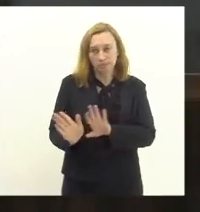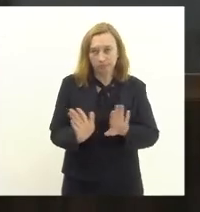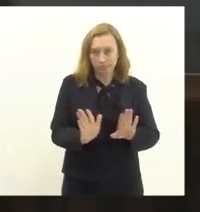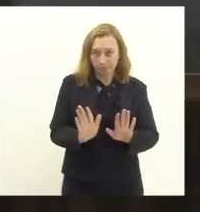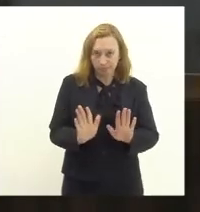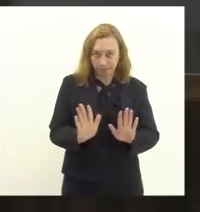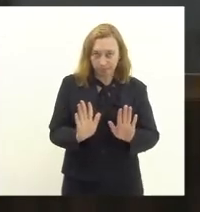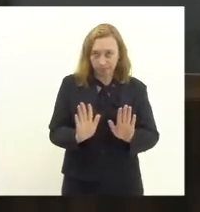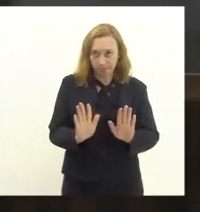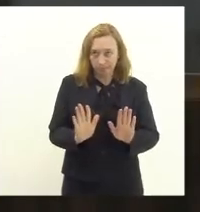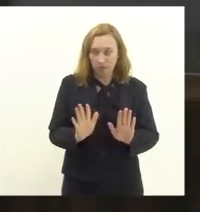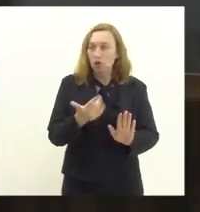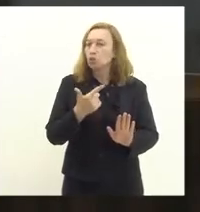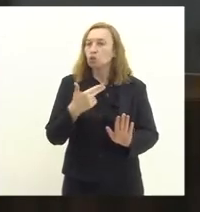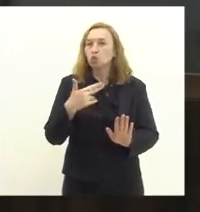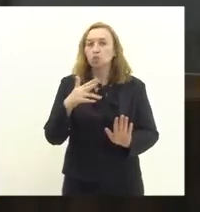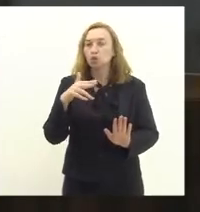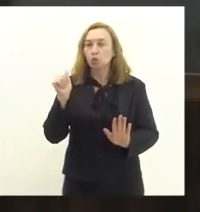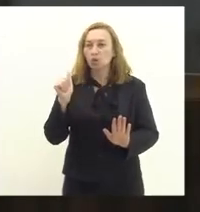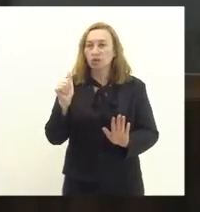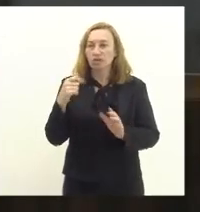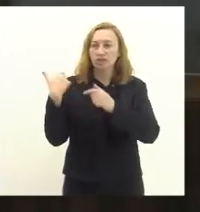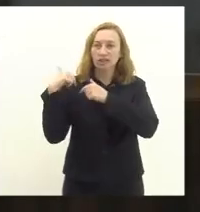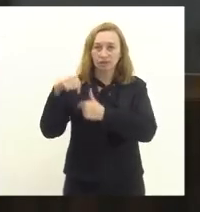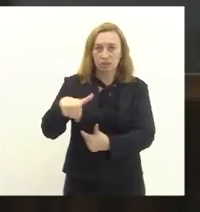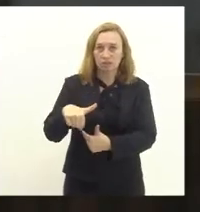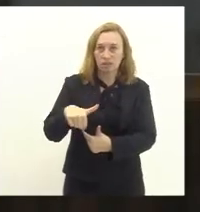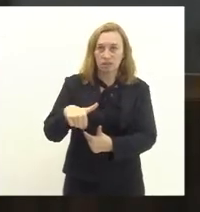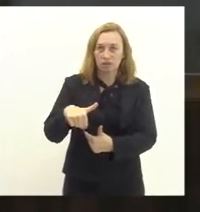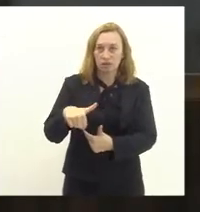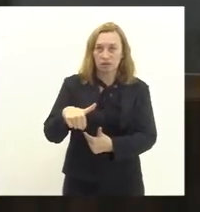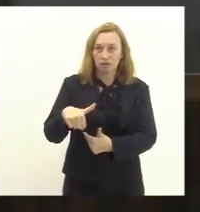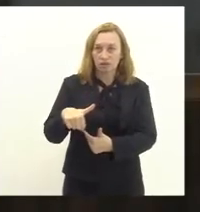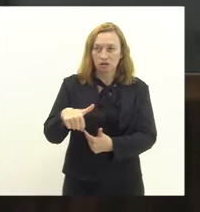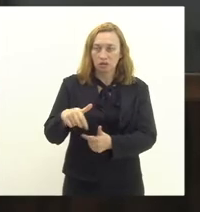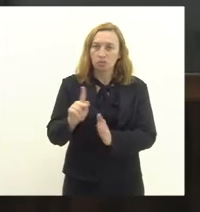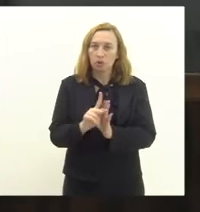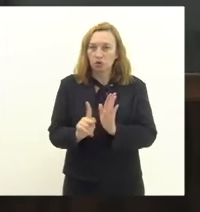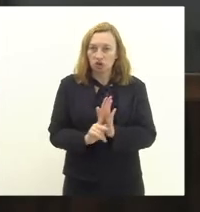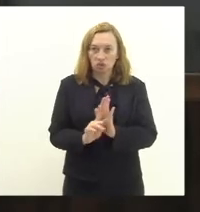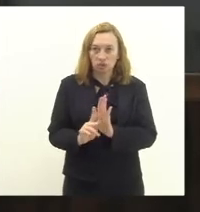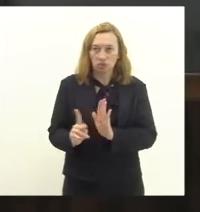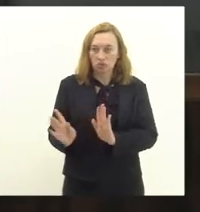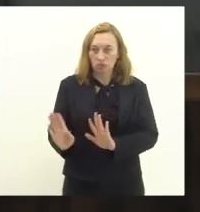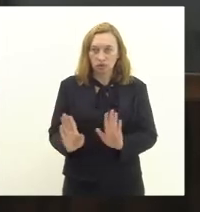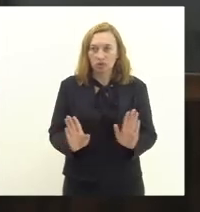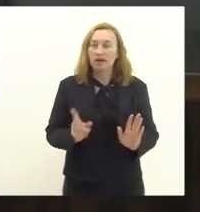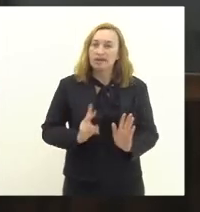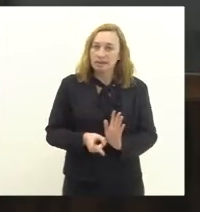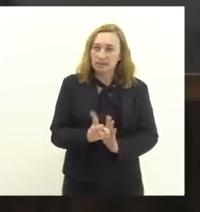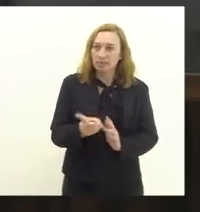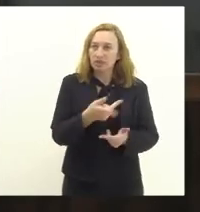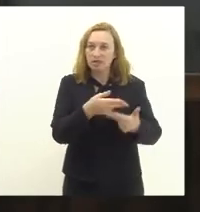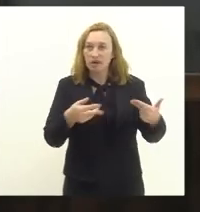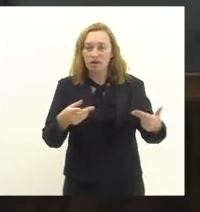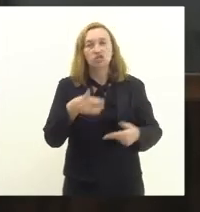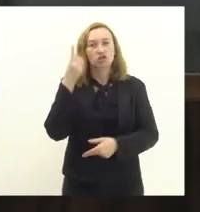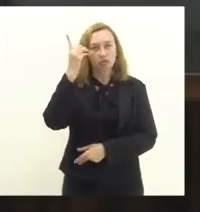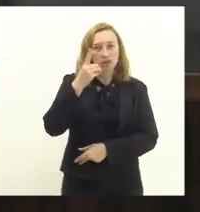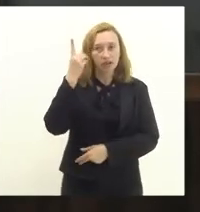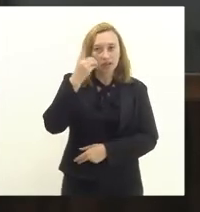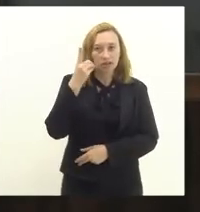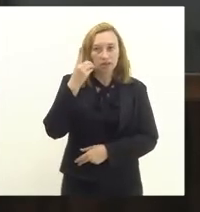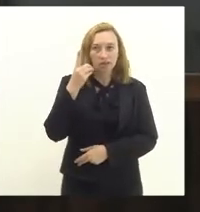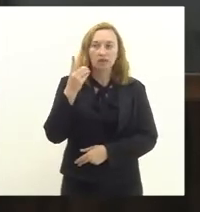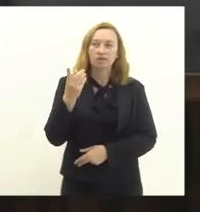Entendeu? Aqui, nunca foi tradição de trazer o projeto, porque, como tinha sempre muitos deputados, claro.